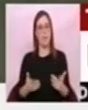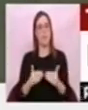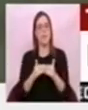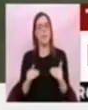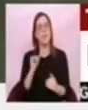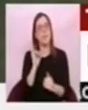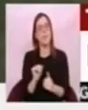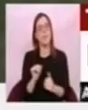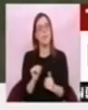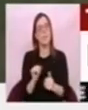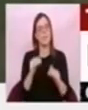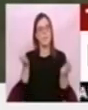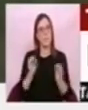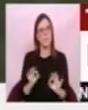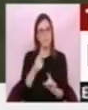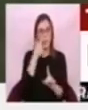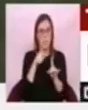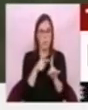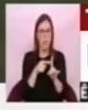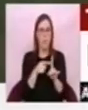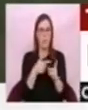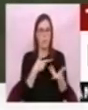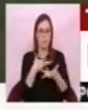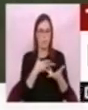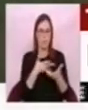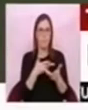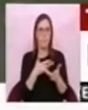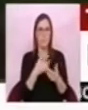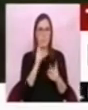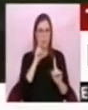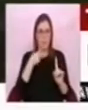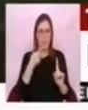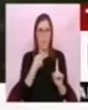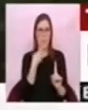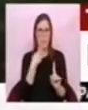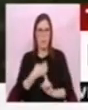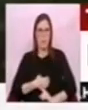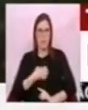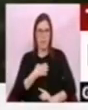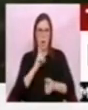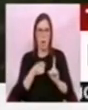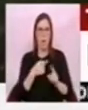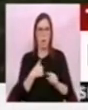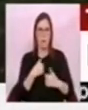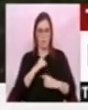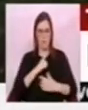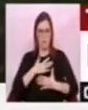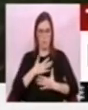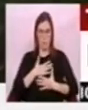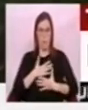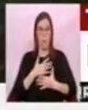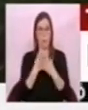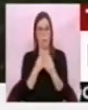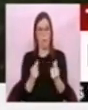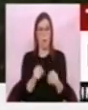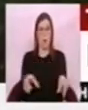nível de prepararmos a pessoa em termos de autoeficácia, da percepção que ela tem da sua eficácia pessoal para lidar com